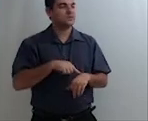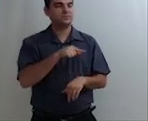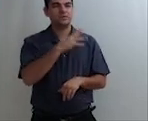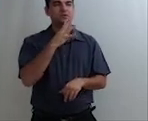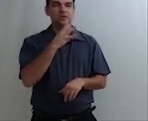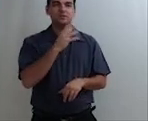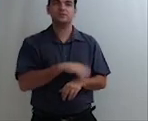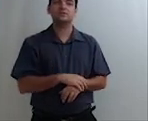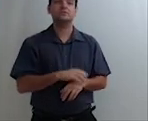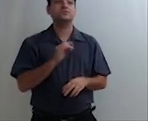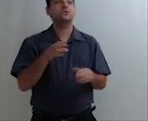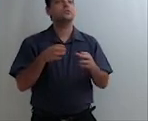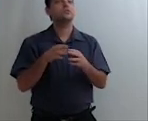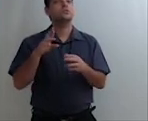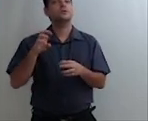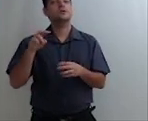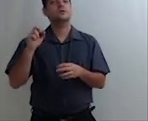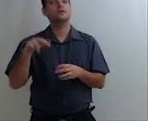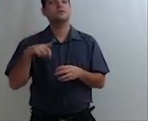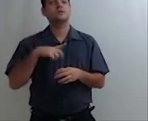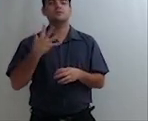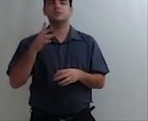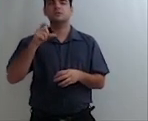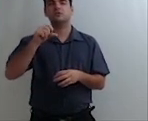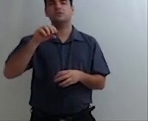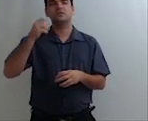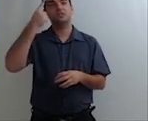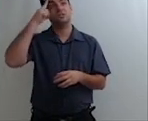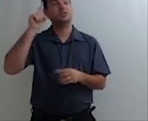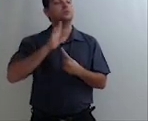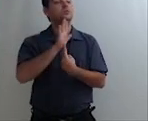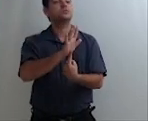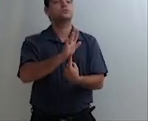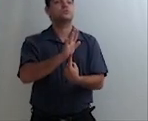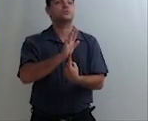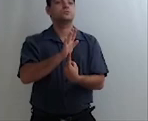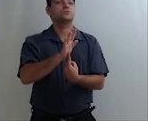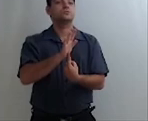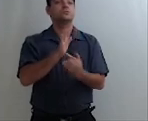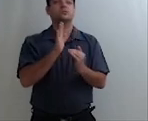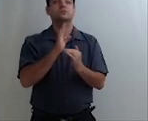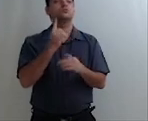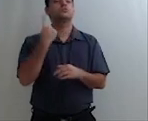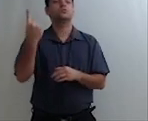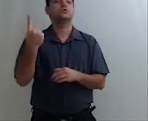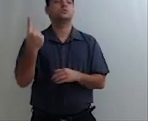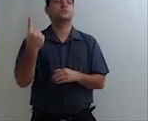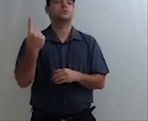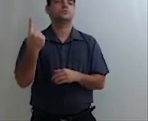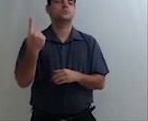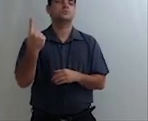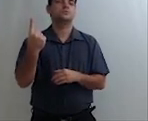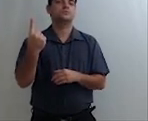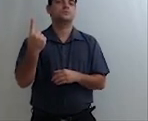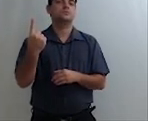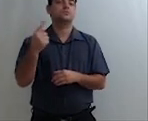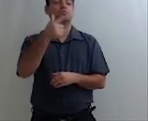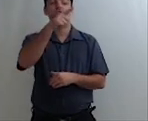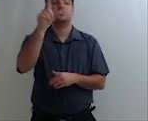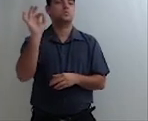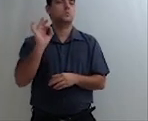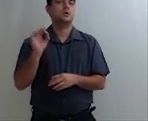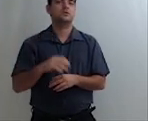Renan há 90 dias apresentou a alegações penais só ele único estão